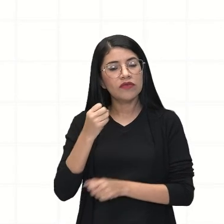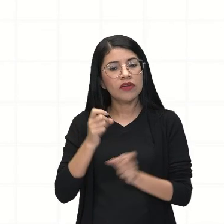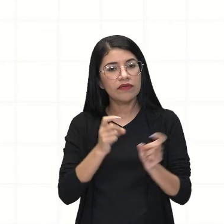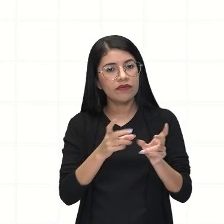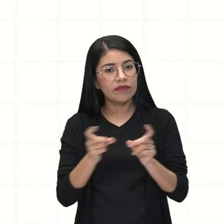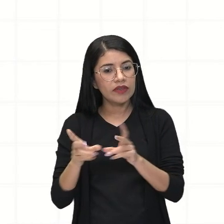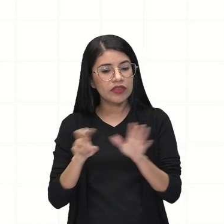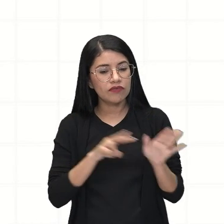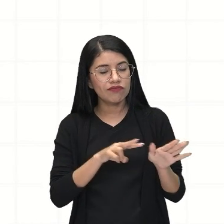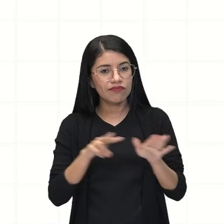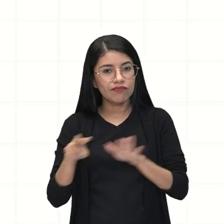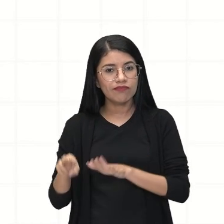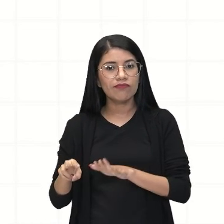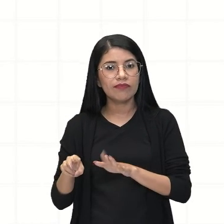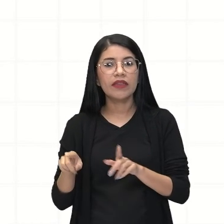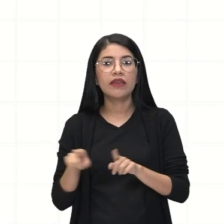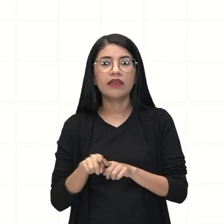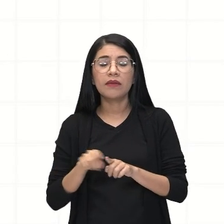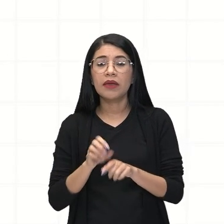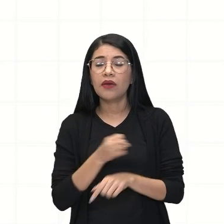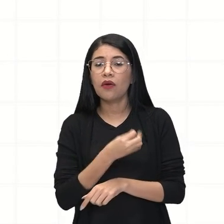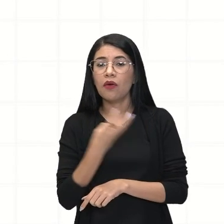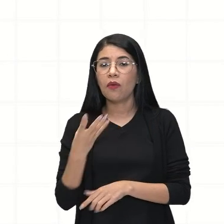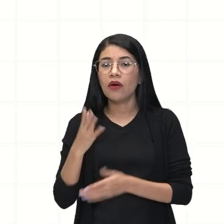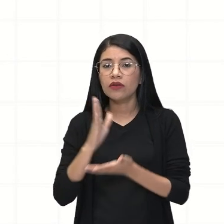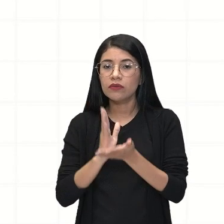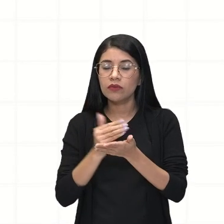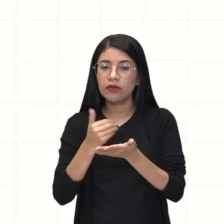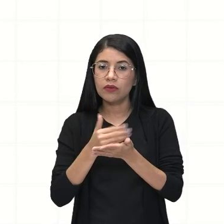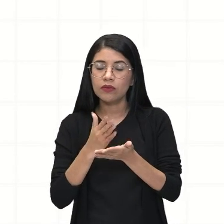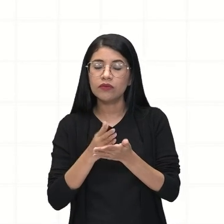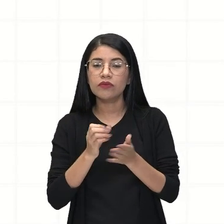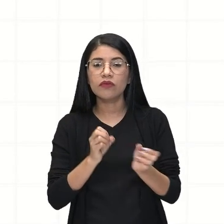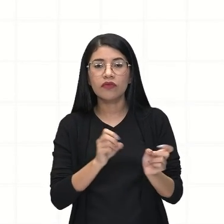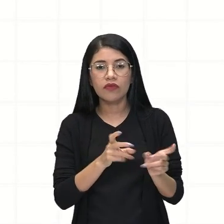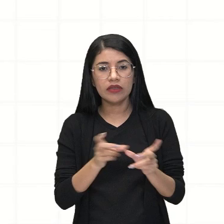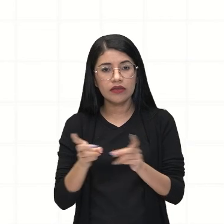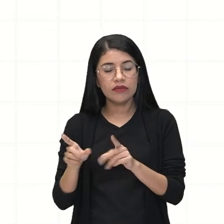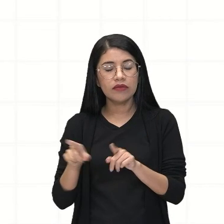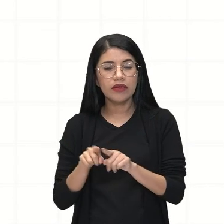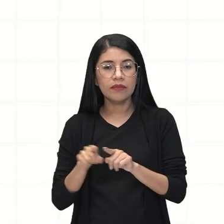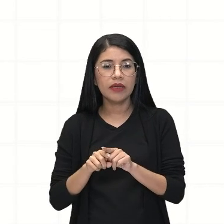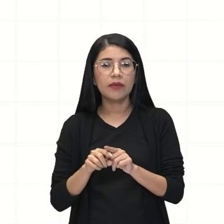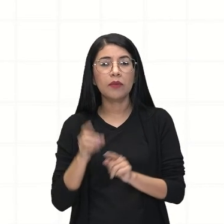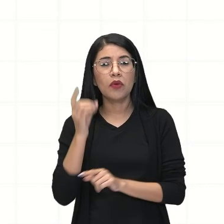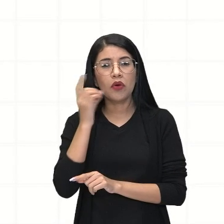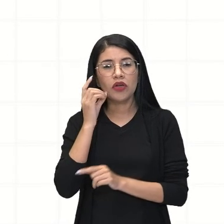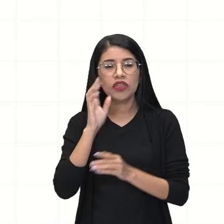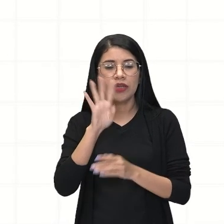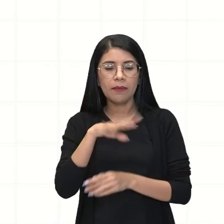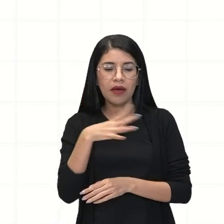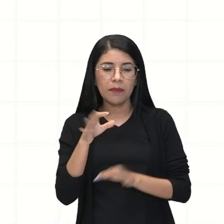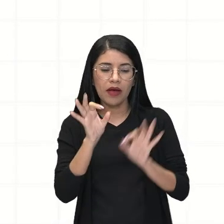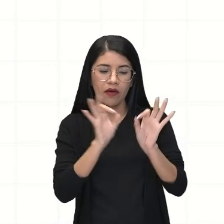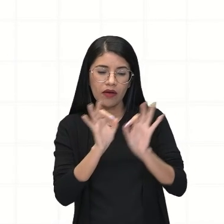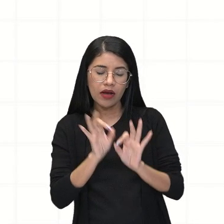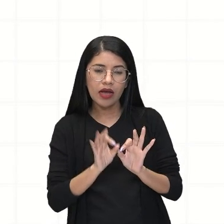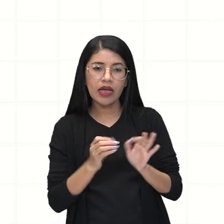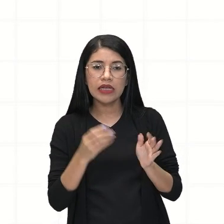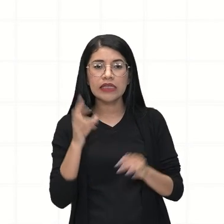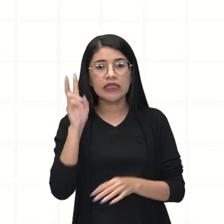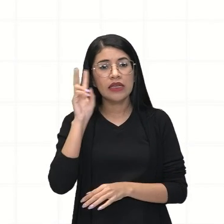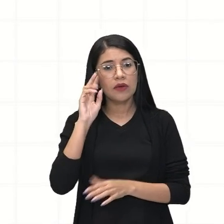na semana e a quantidade de bolos também. Então, cada dia aí está indicando uma quantidade que ela vendeu, segunda